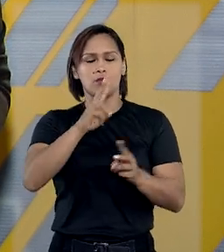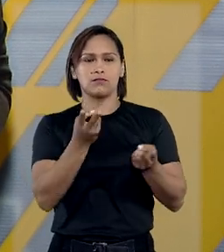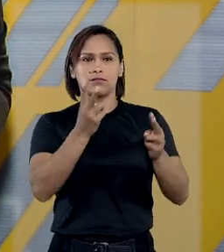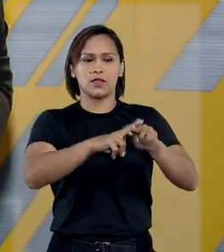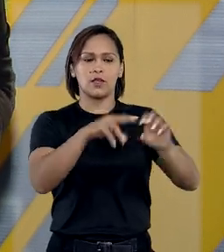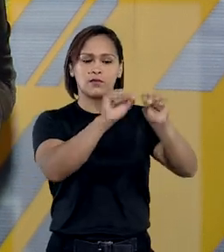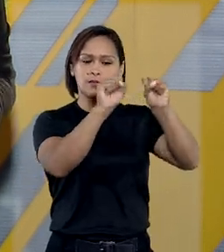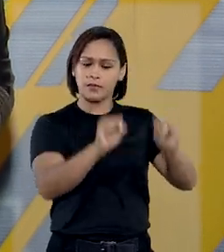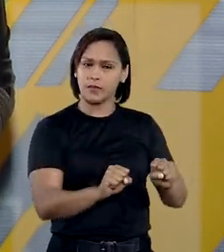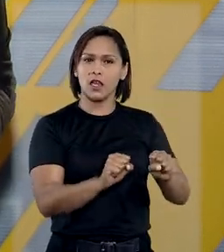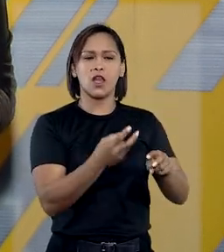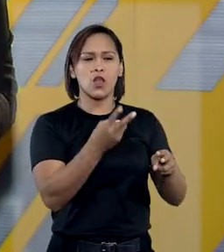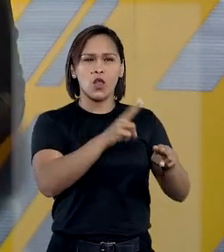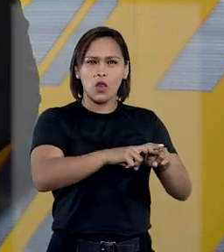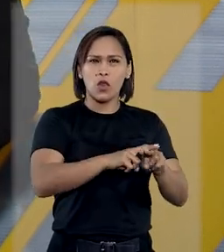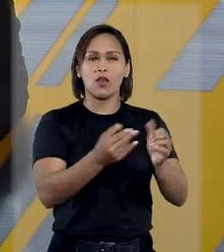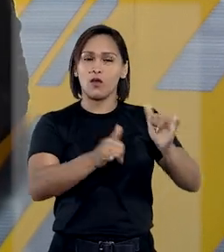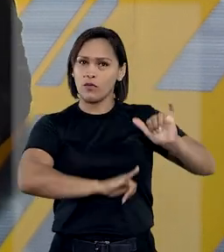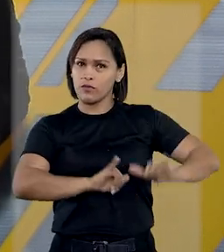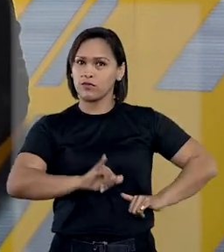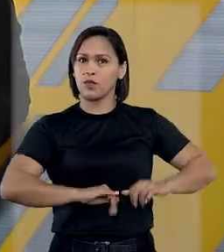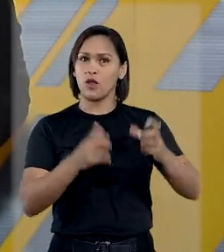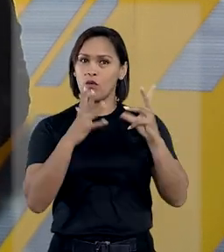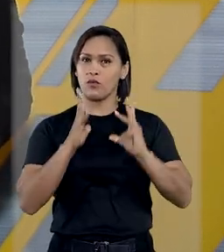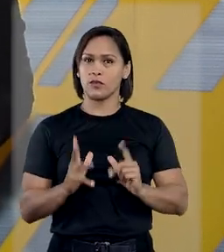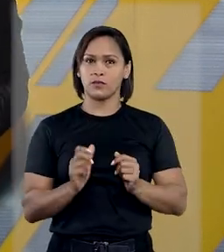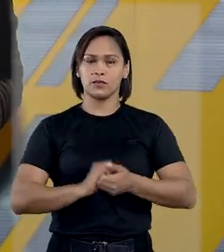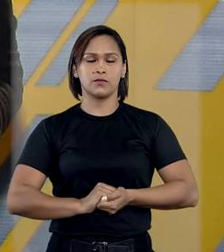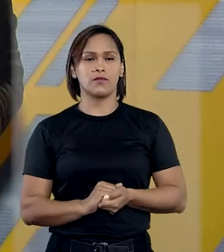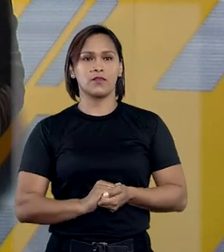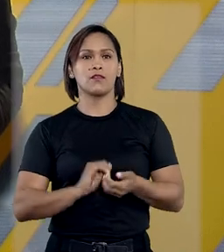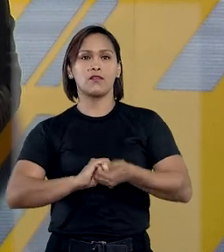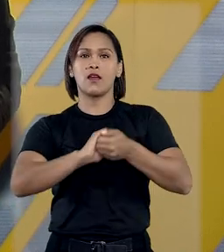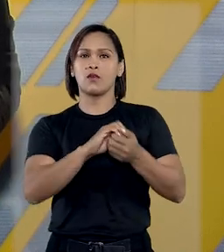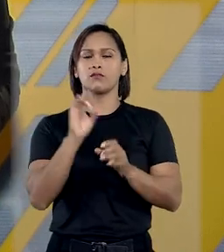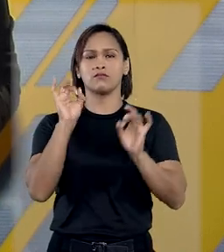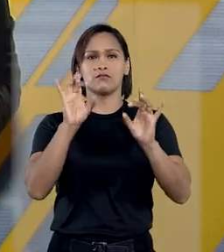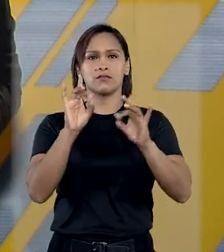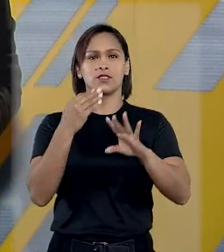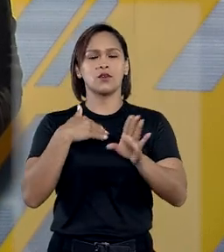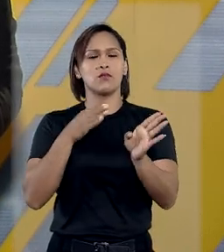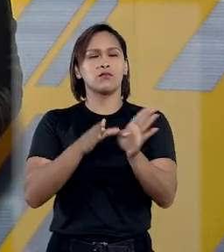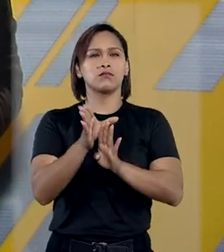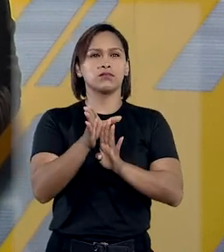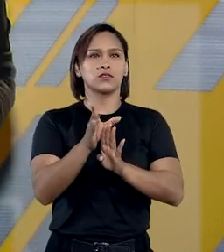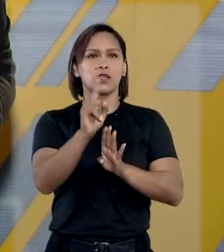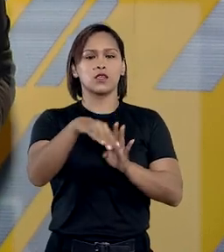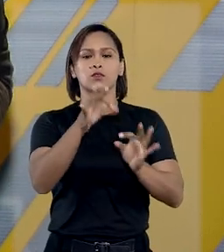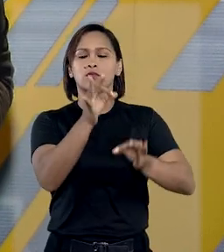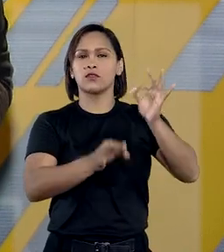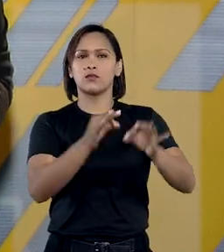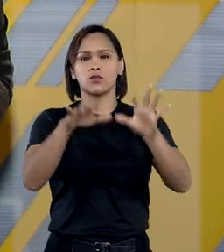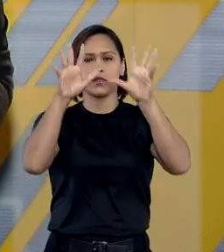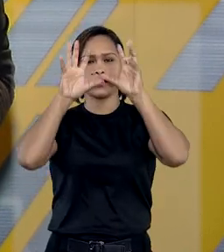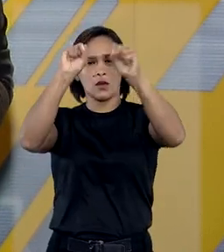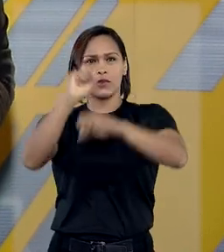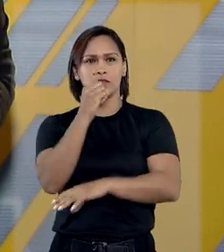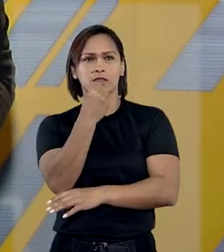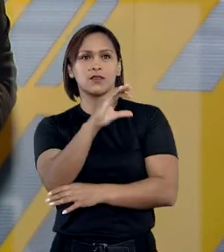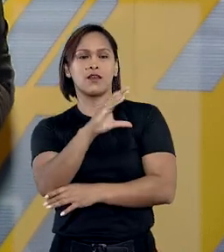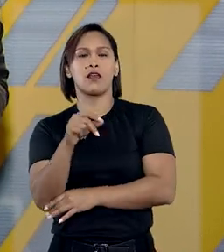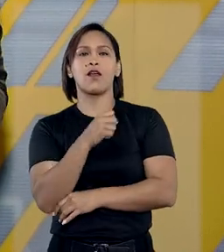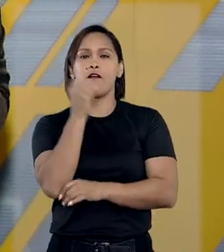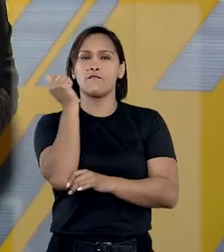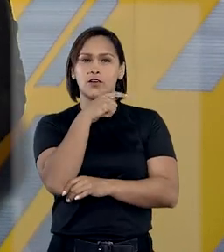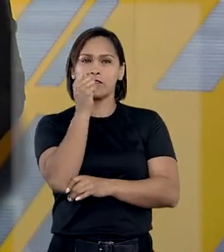ao condenado que é mantido preso em local degradante. Já a Corte Especial condenou um conselheiro do Tribunal de Justiça de Santa